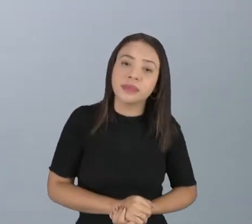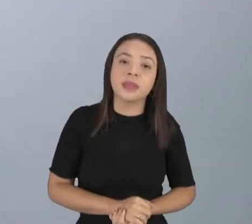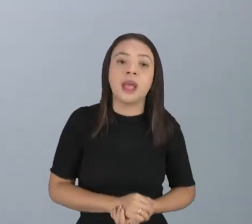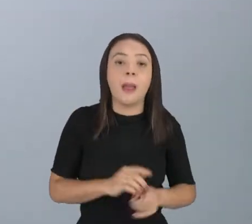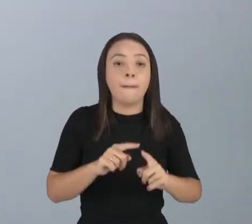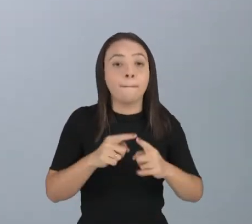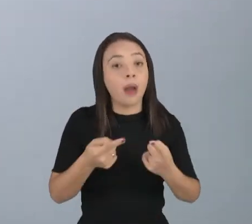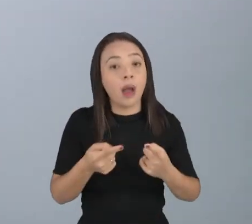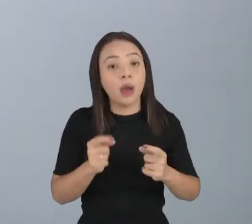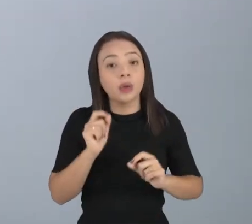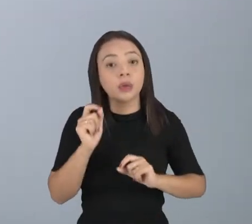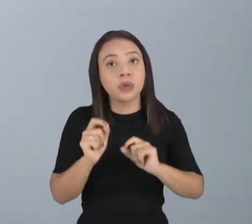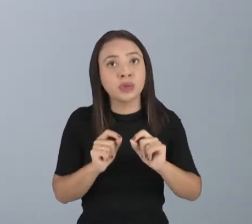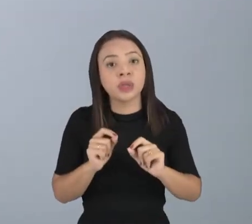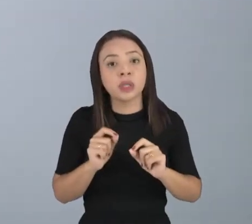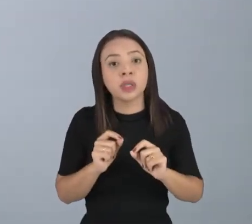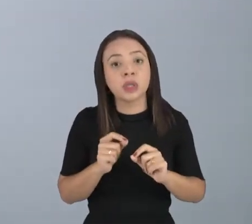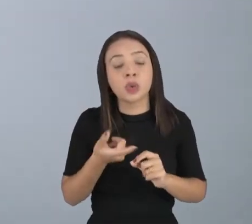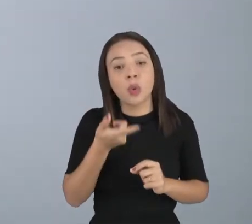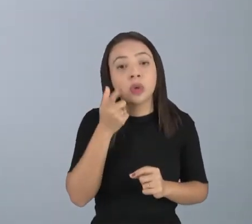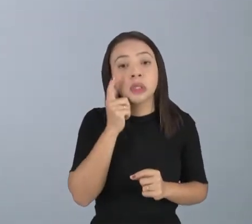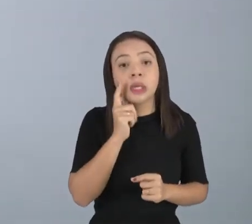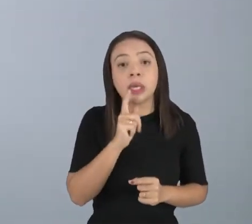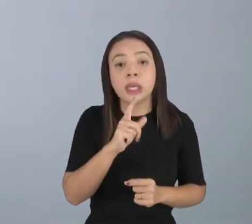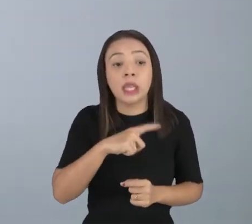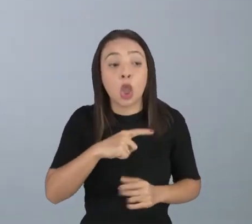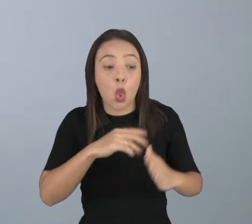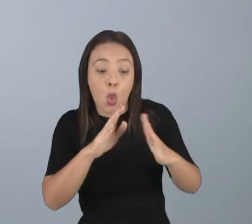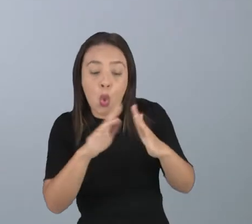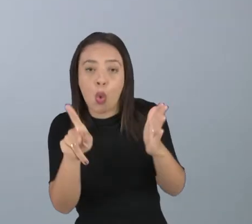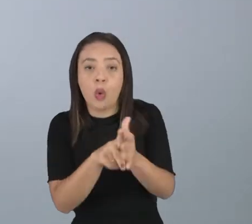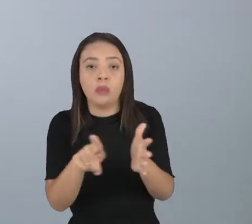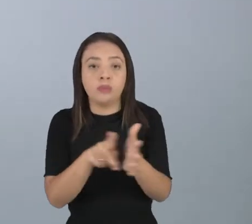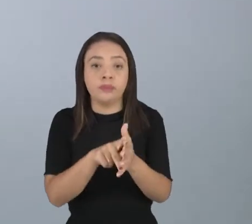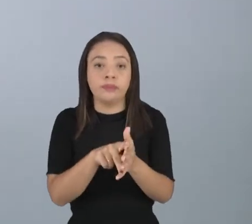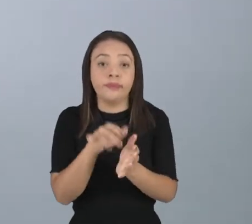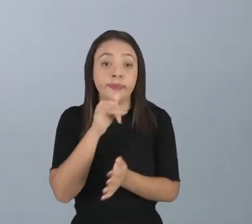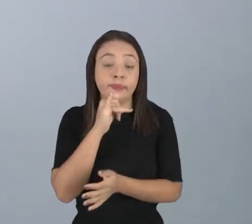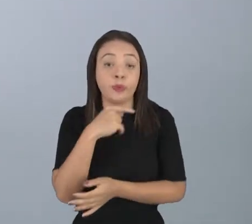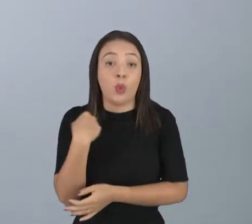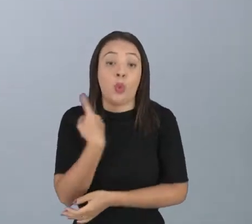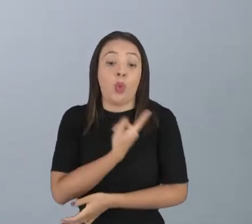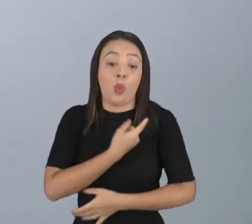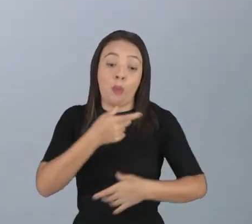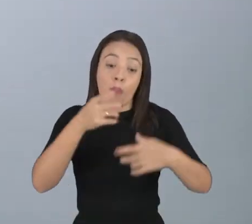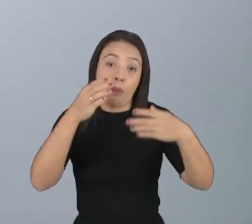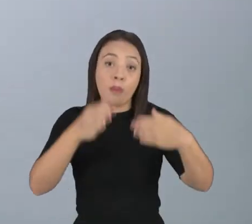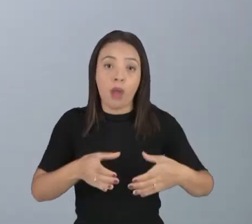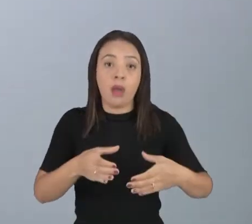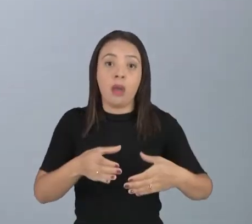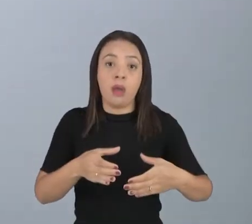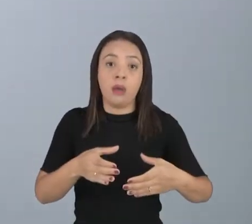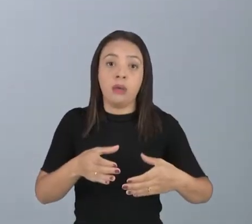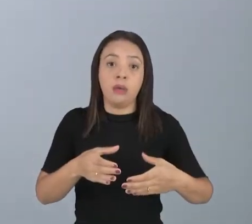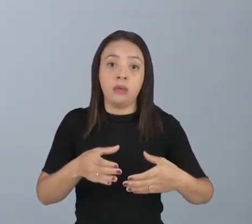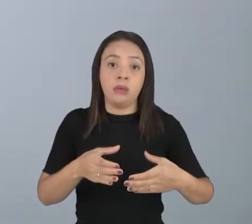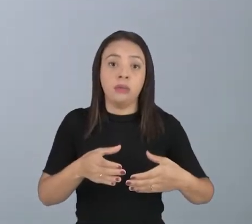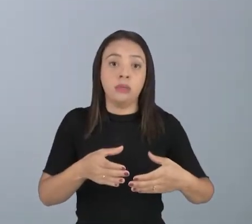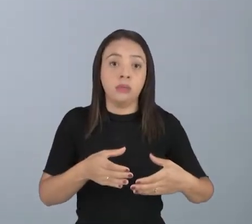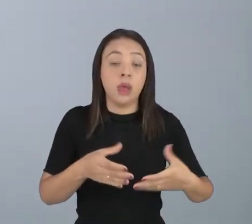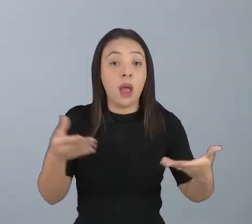sem condições de habitação. O que nós observamos hoje, por exemplo, nos nossos bairros aqui, né? No nosso chamado período aqui